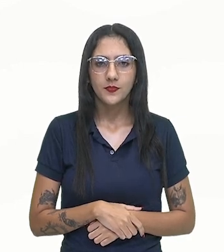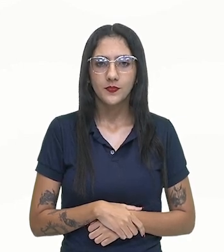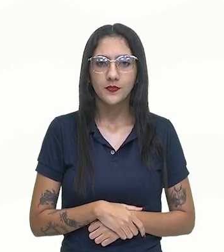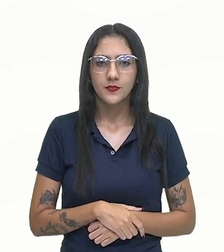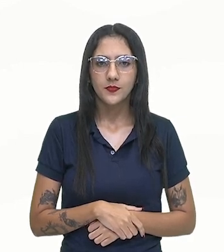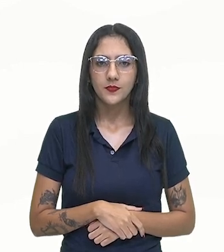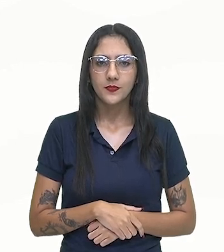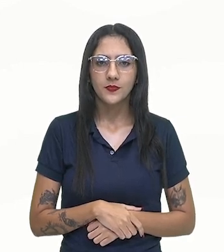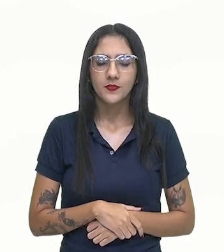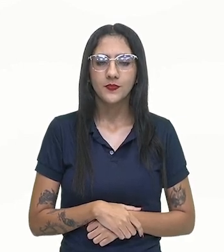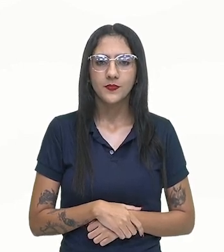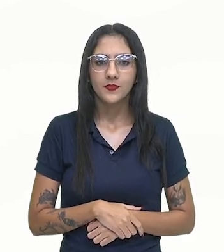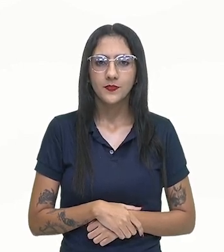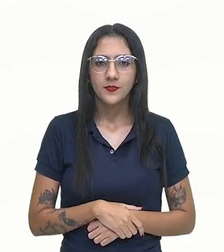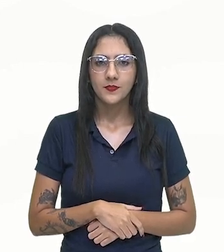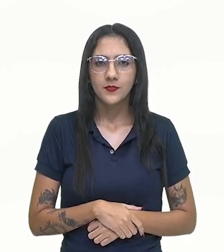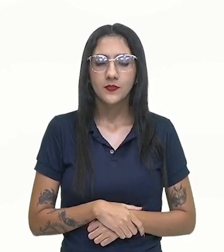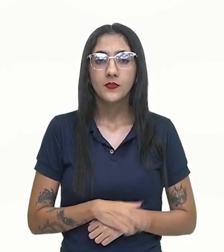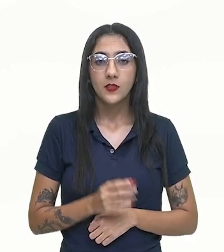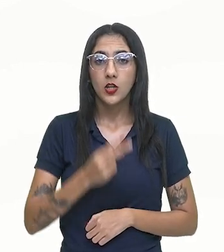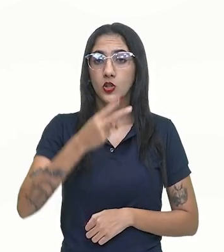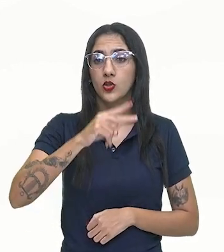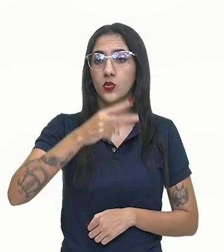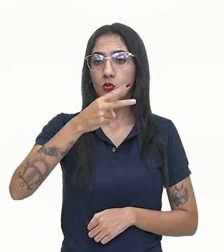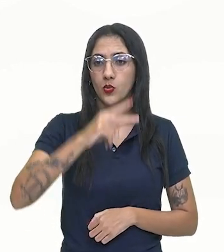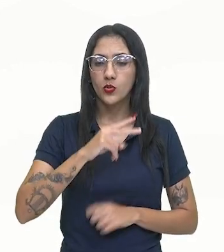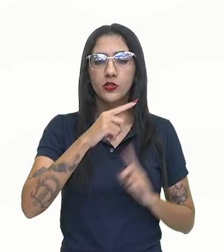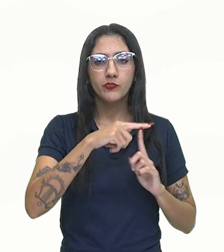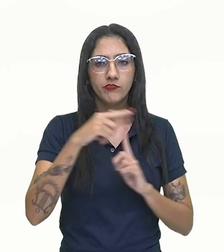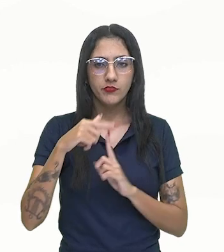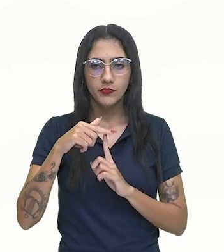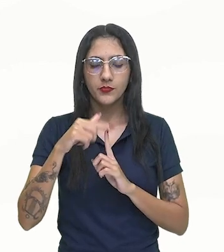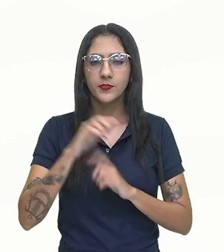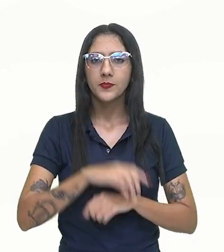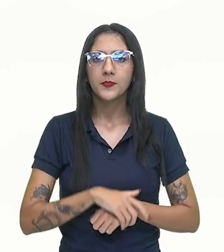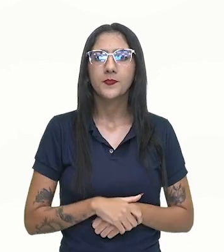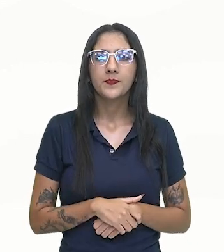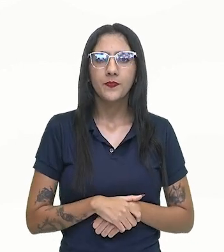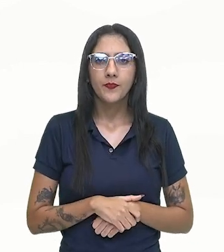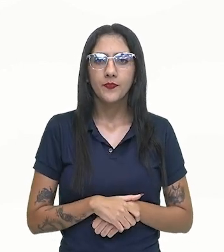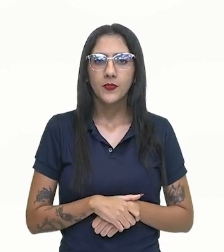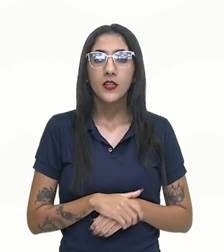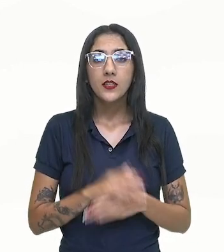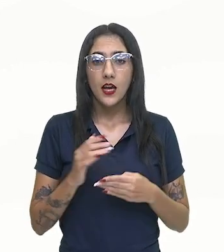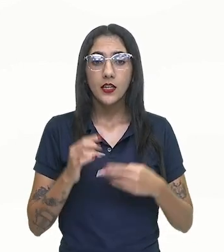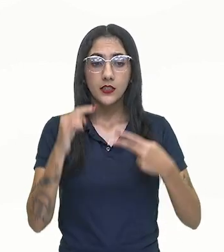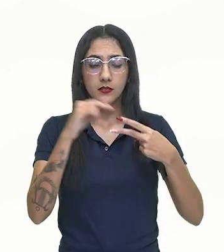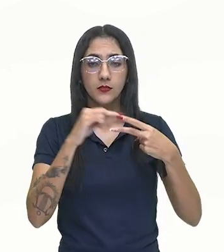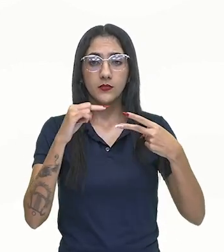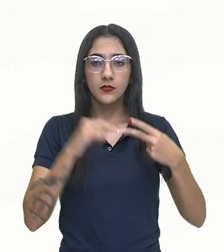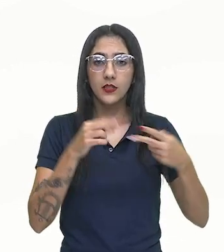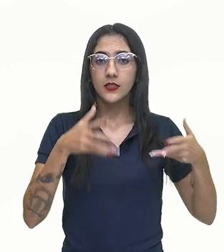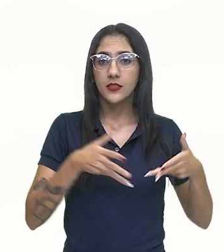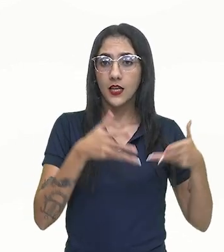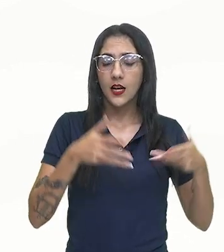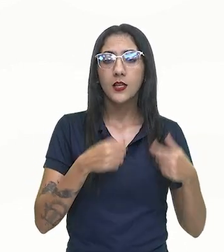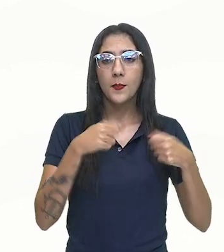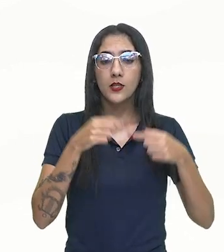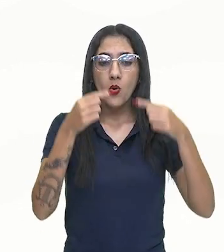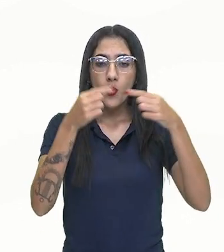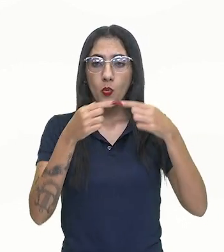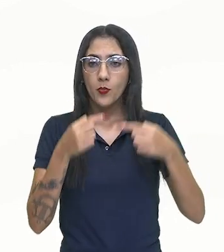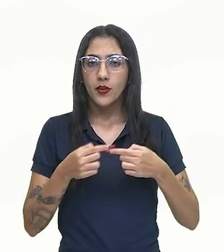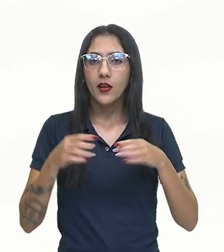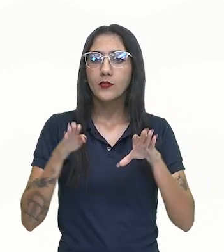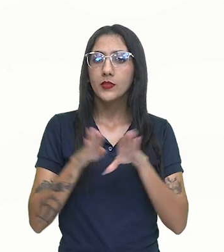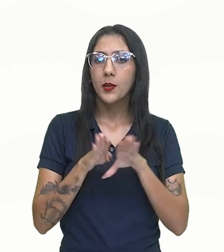Salada cozida, tá? Porque são 2 tipos, tá? E aí, de cada salada nós temos aqui prato quente, né?